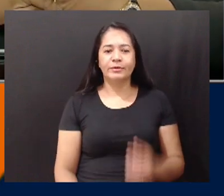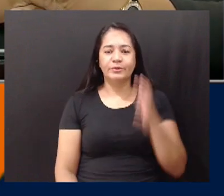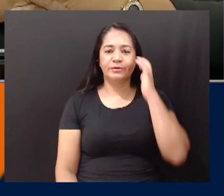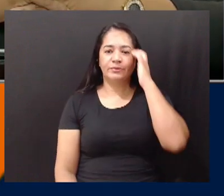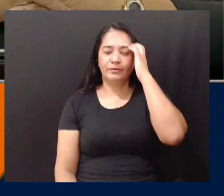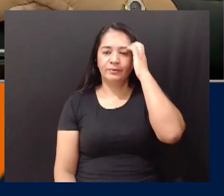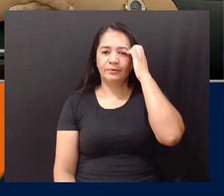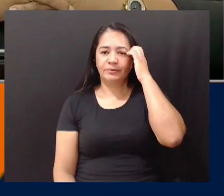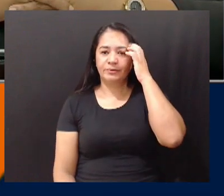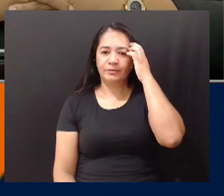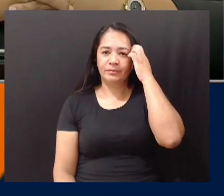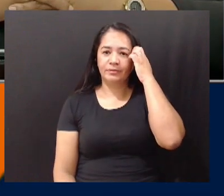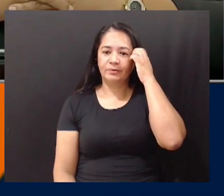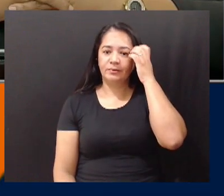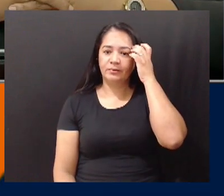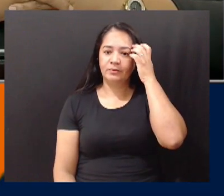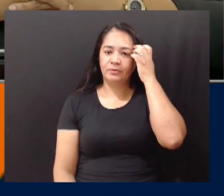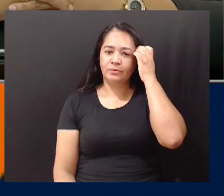Martins?